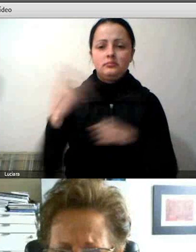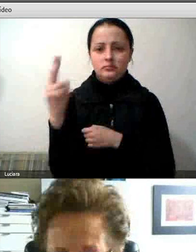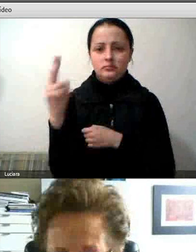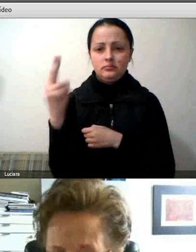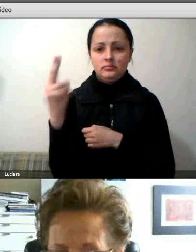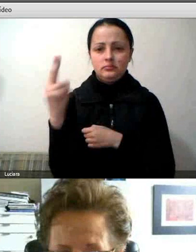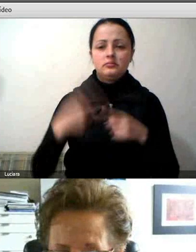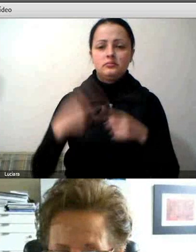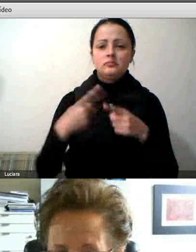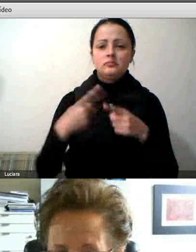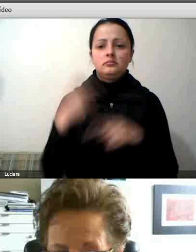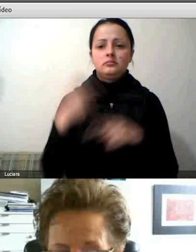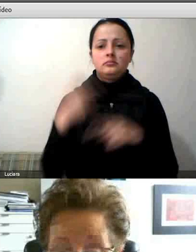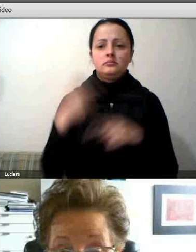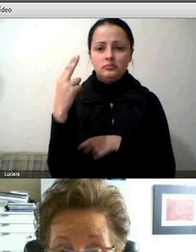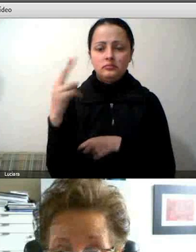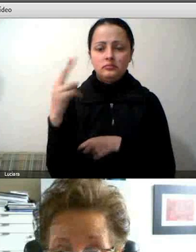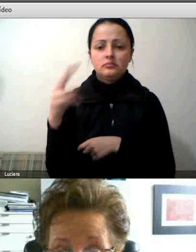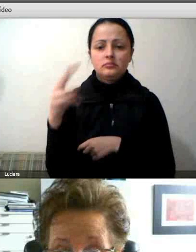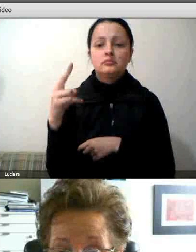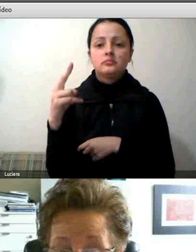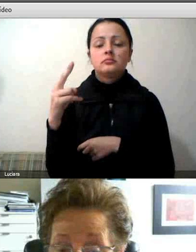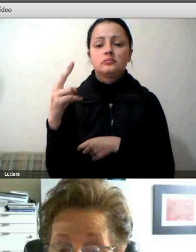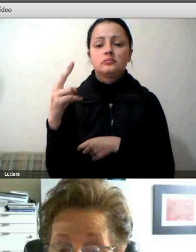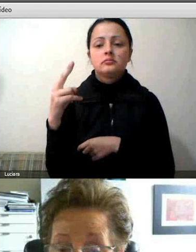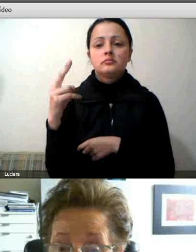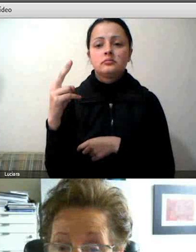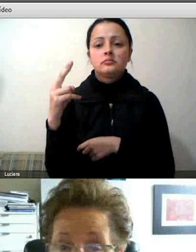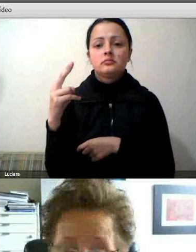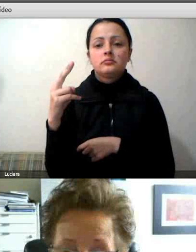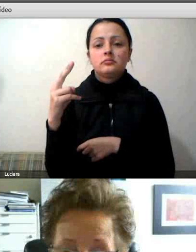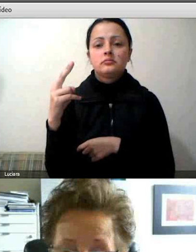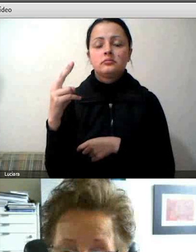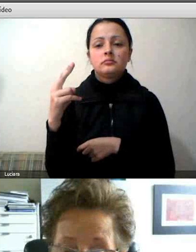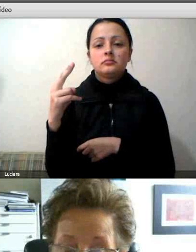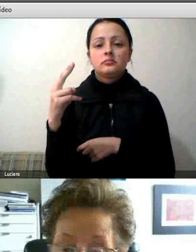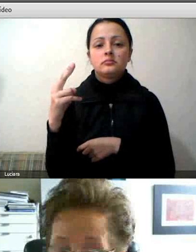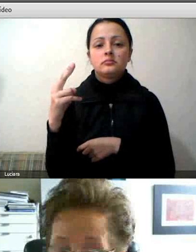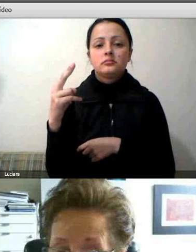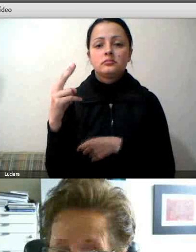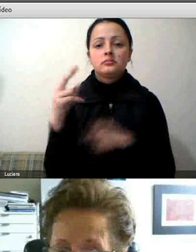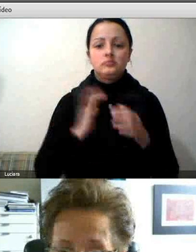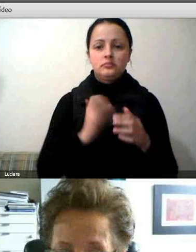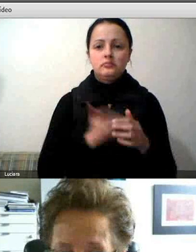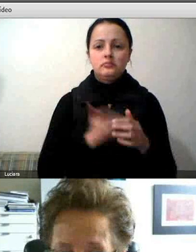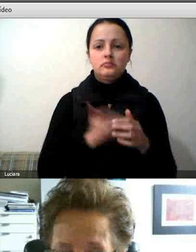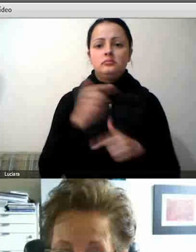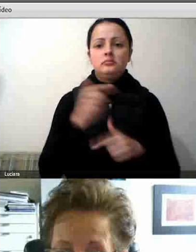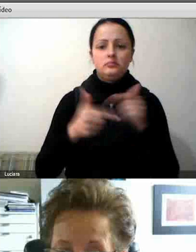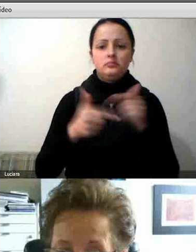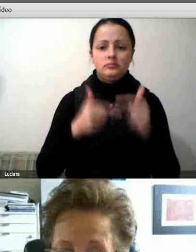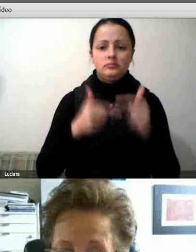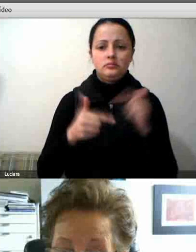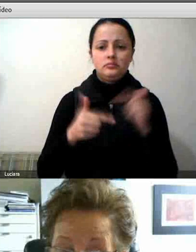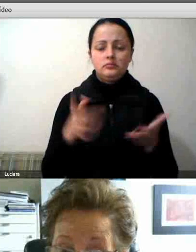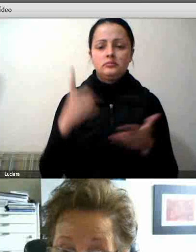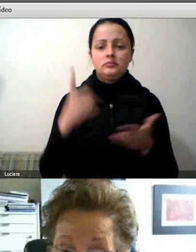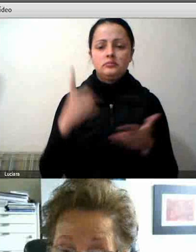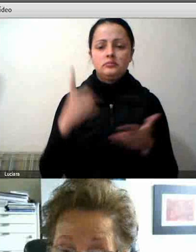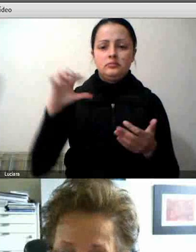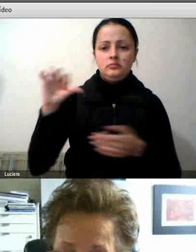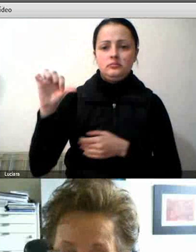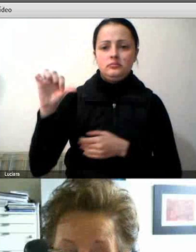e vocês lembram, a Maria Cristina deve lembrar, muitos de vocês, que nós trabalhamos com